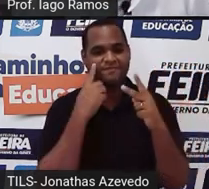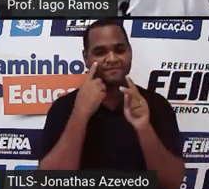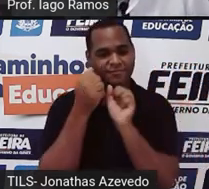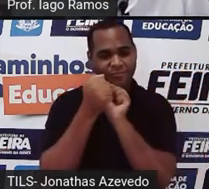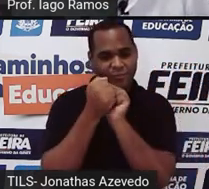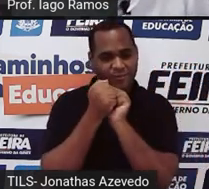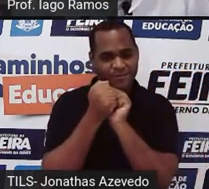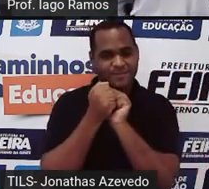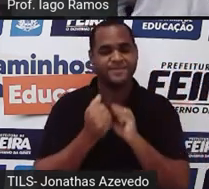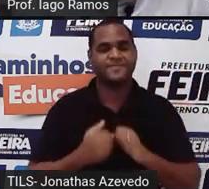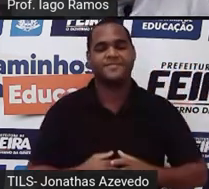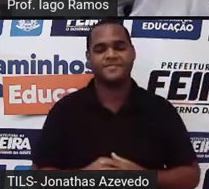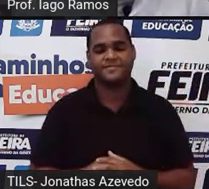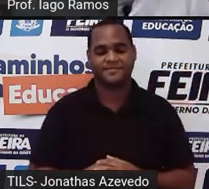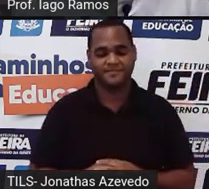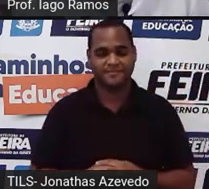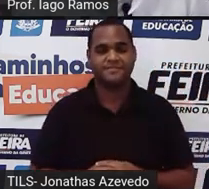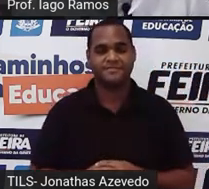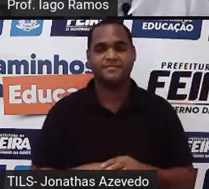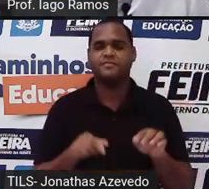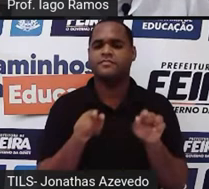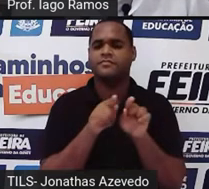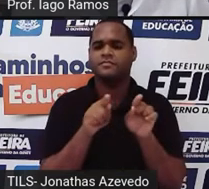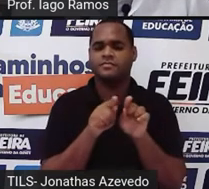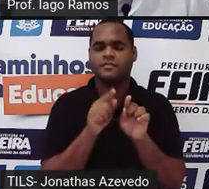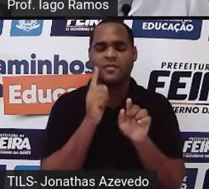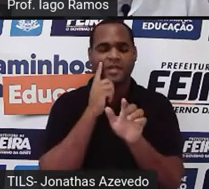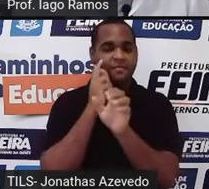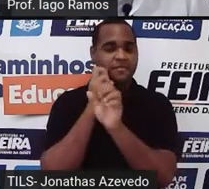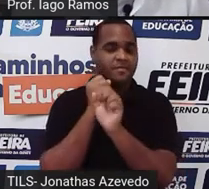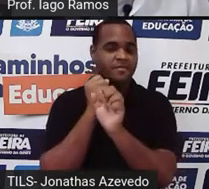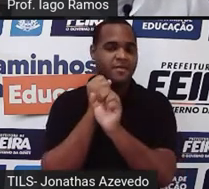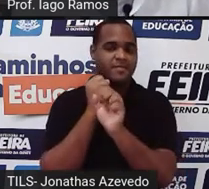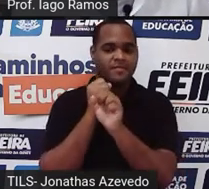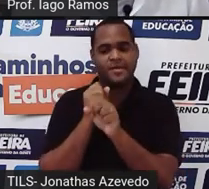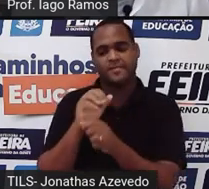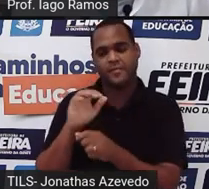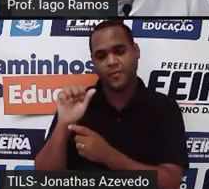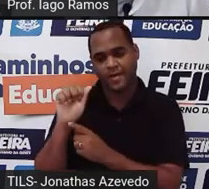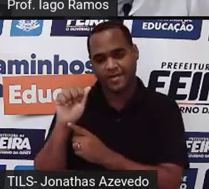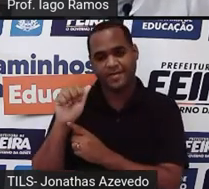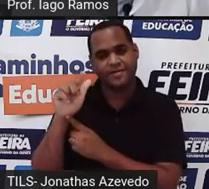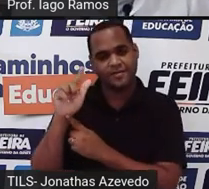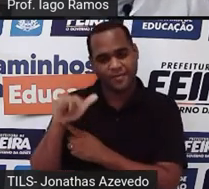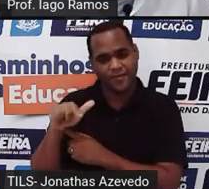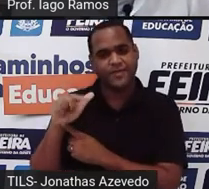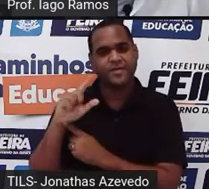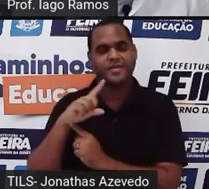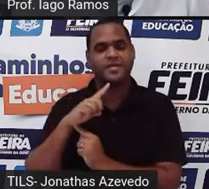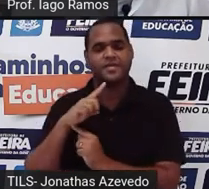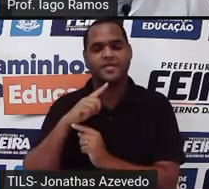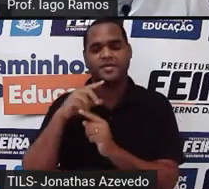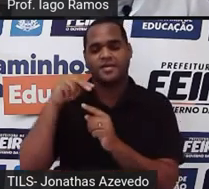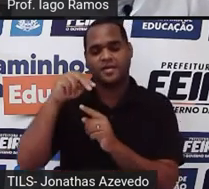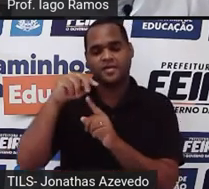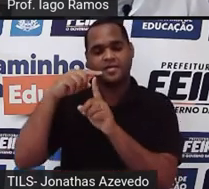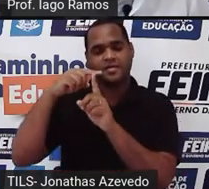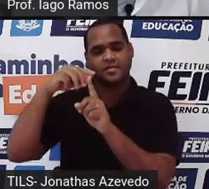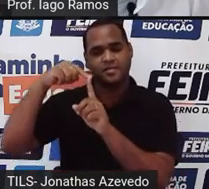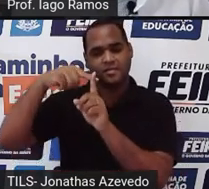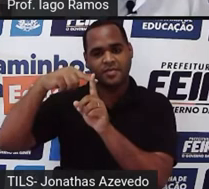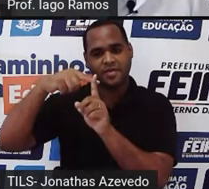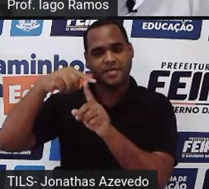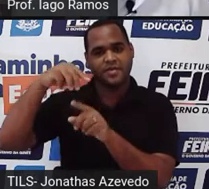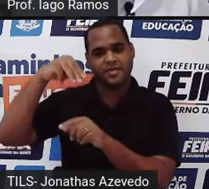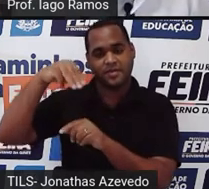outra. Para calcular isso aqui, é só repetir a base, fazer a multiplicação dos expoentes